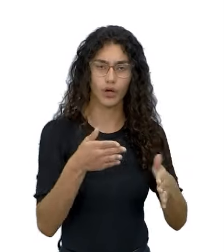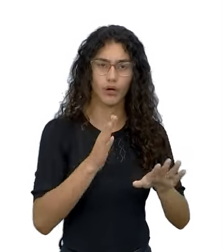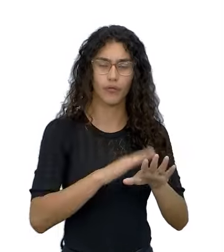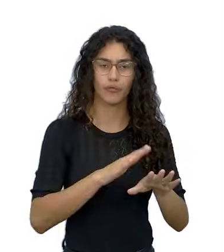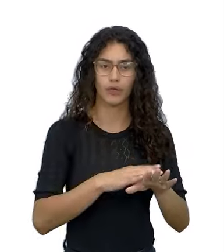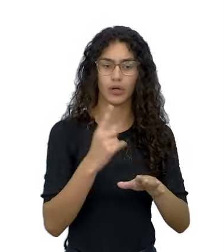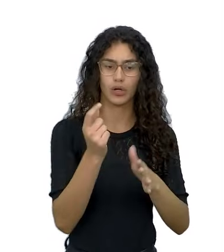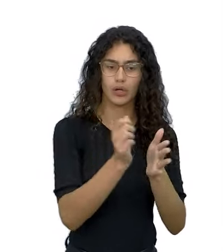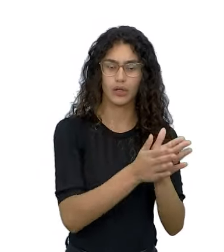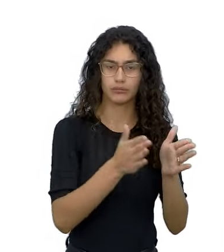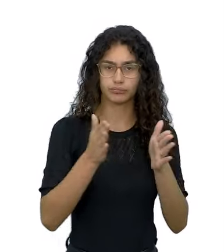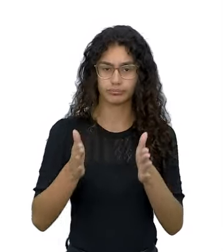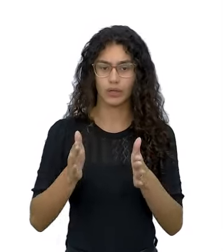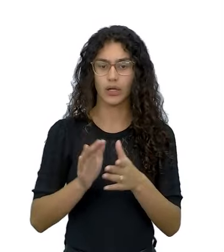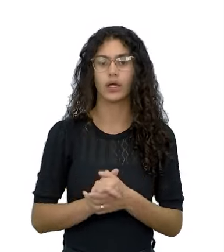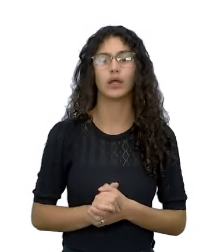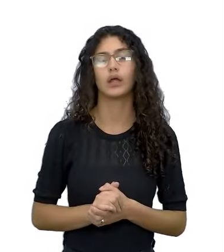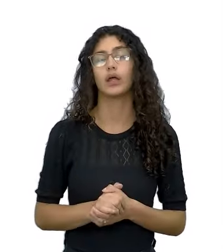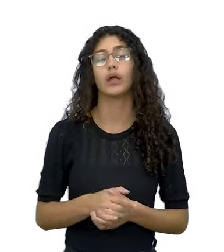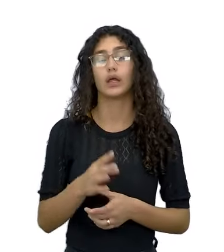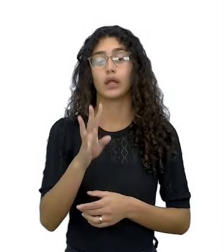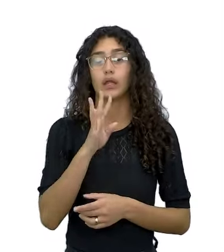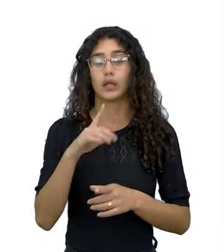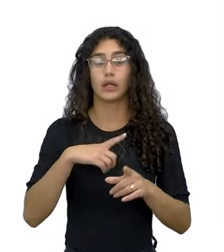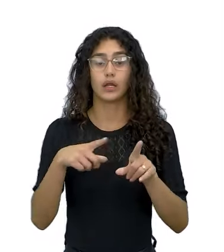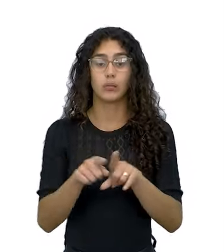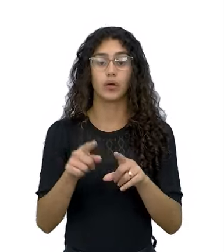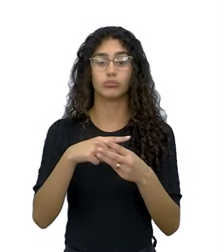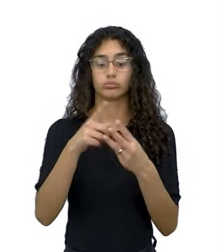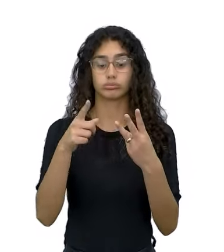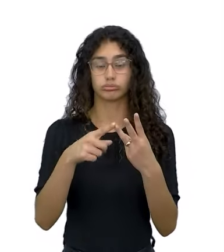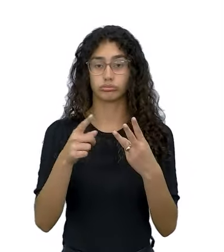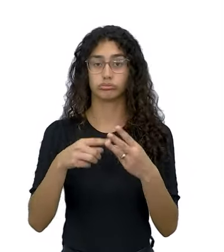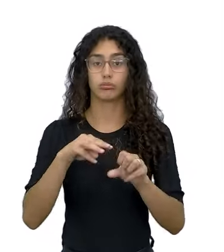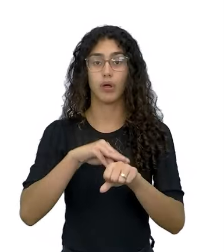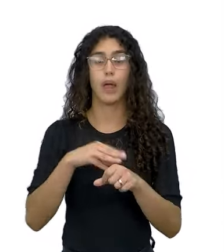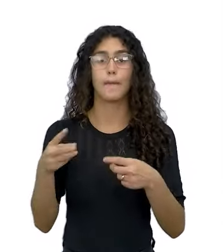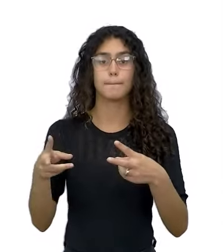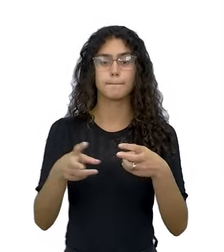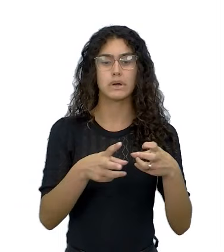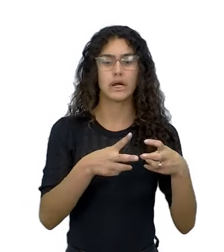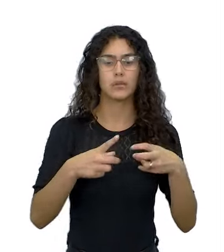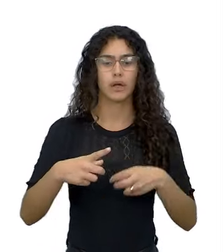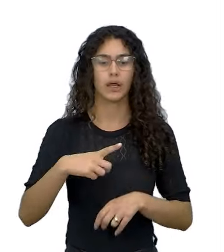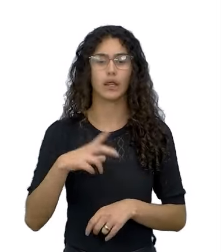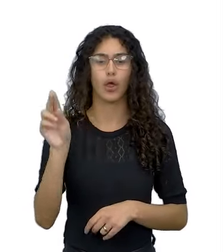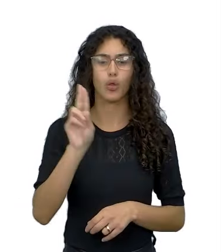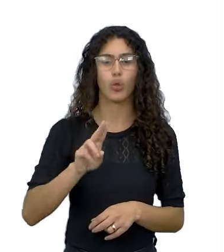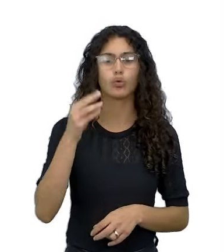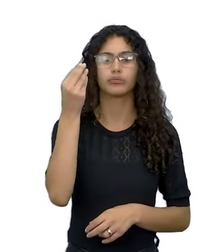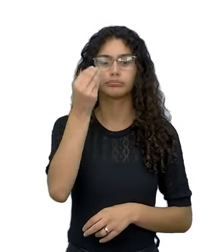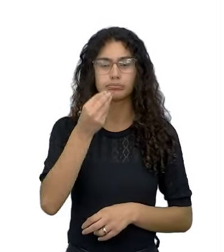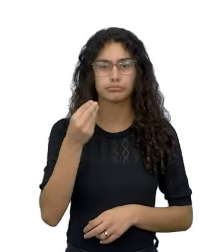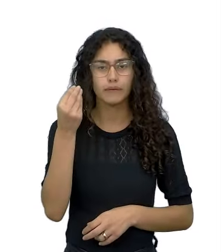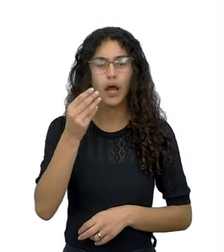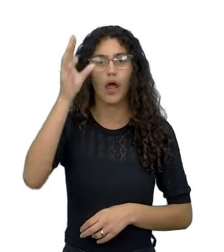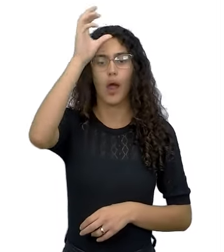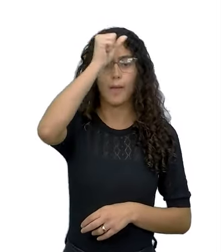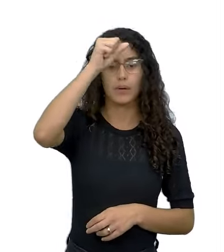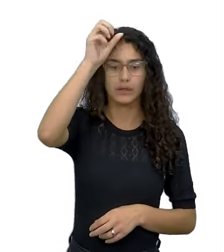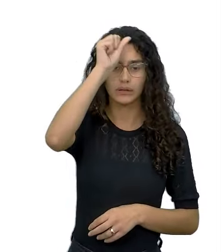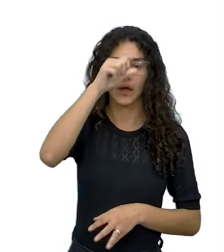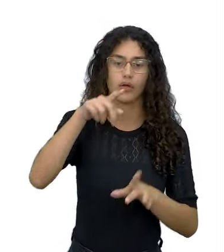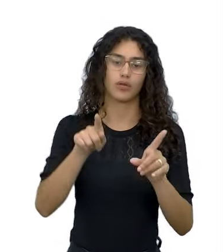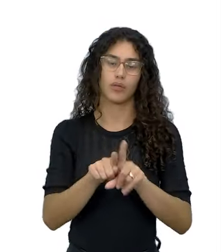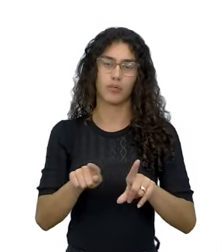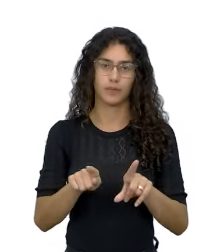nossa sequência. E aí vamos para o terceiro momento, que vai ser analisar possibilidades do uso de experiências de